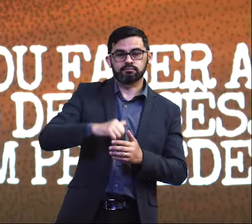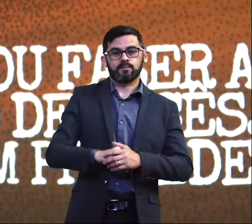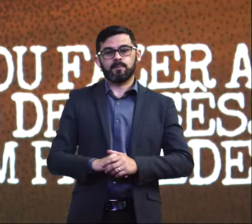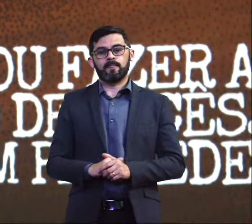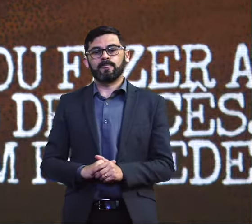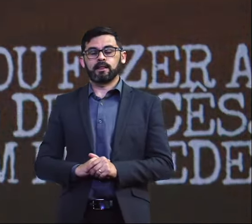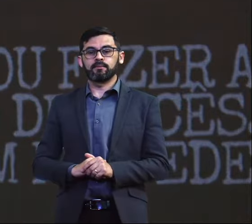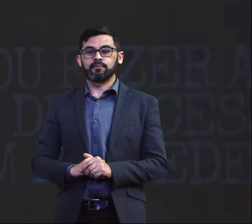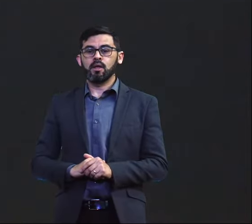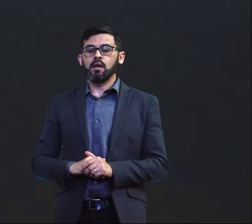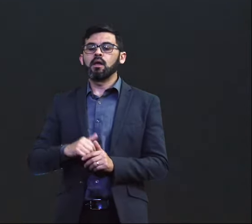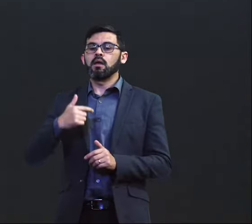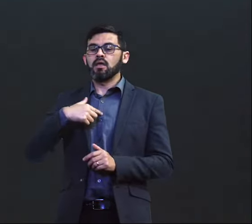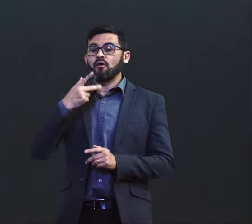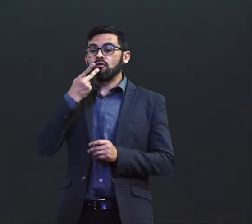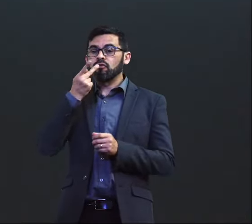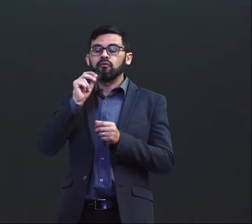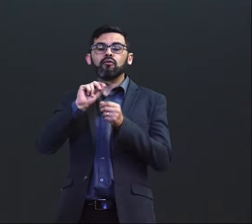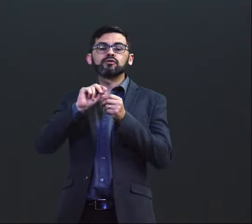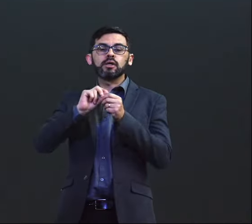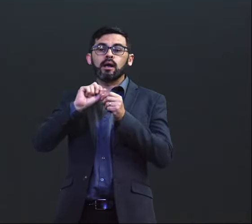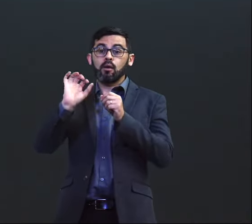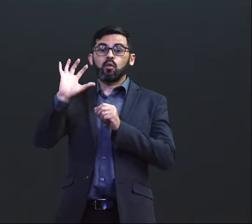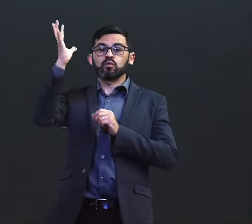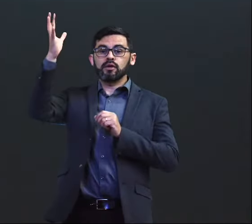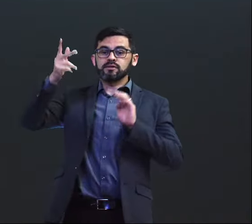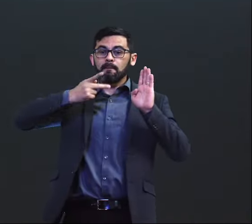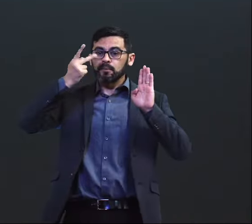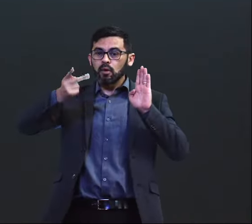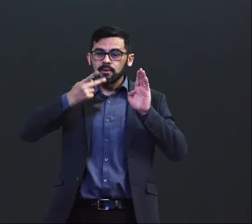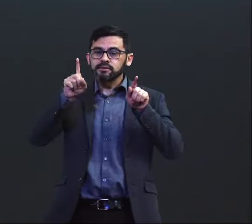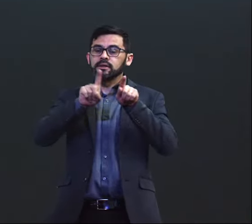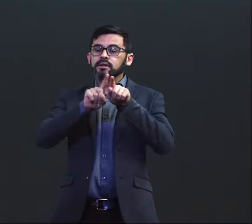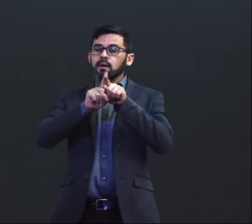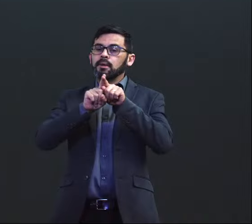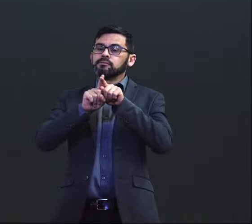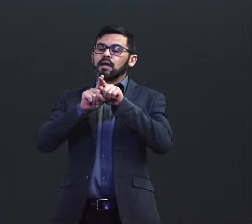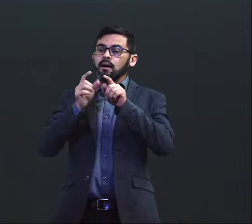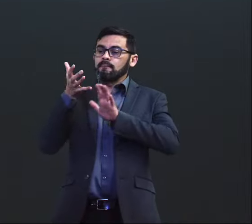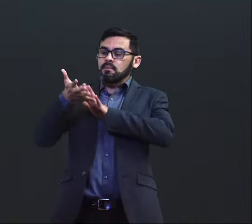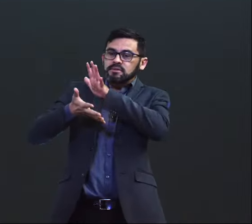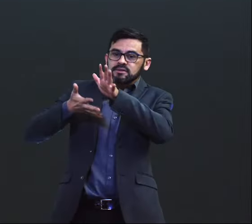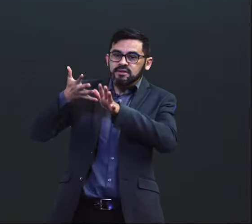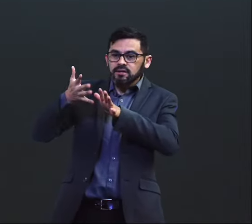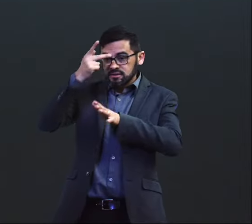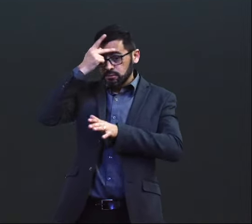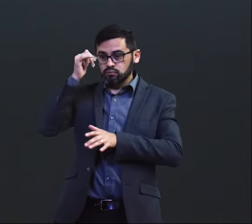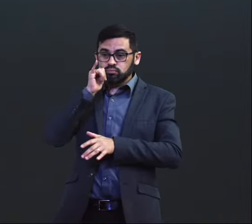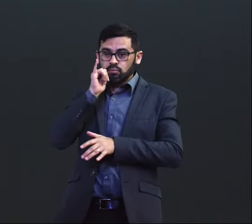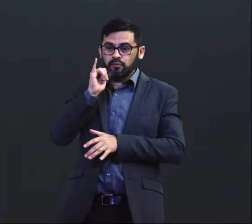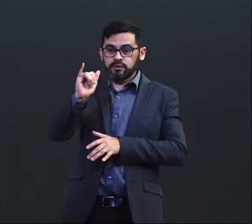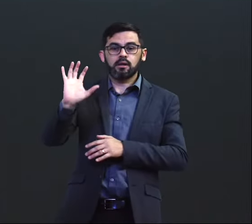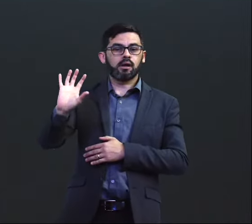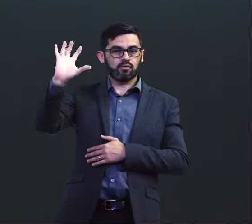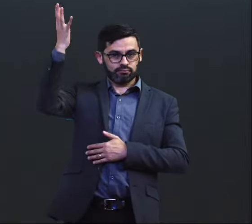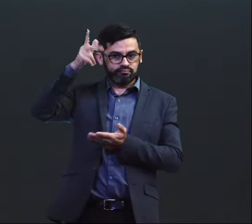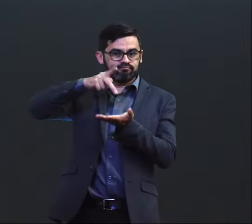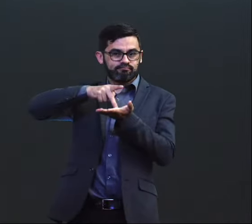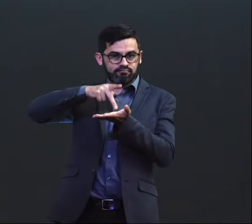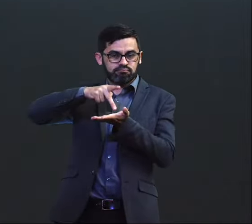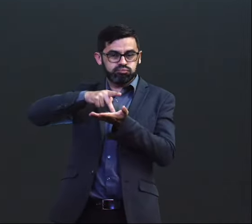que se cumpra a mensagem do meu servo, e com que as palavras dos meus mensageiros